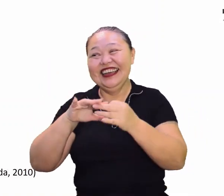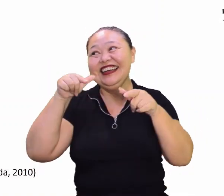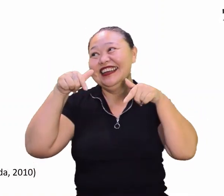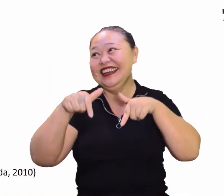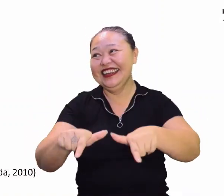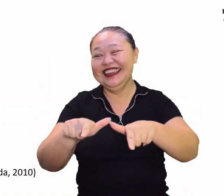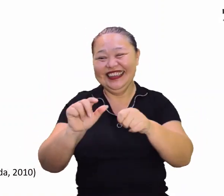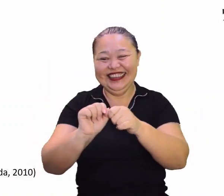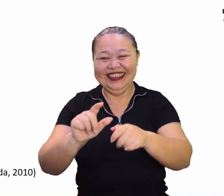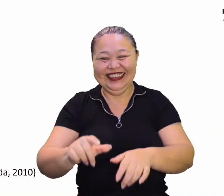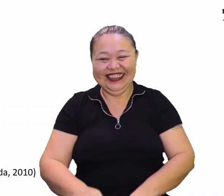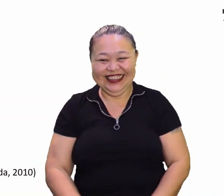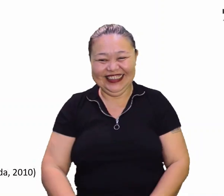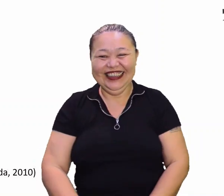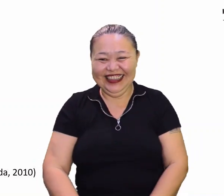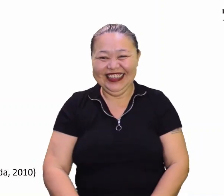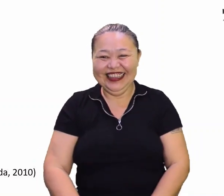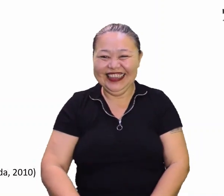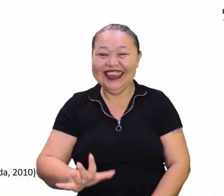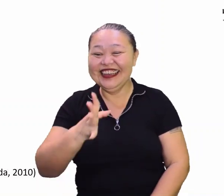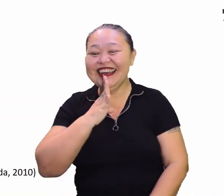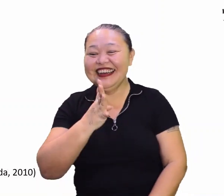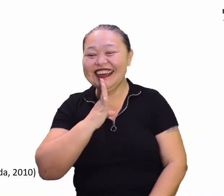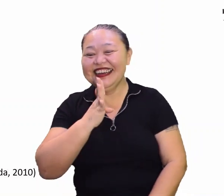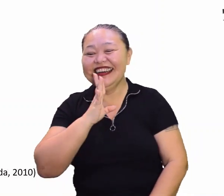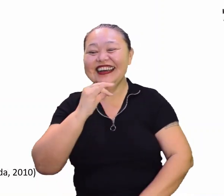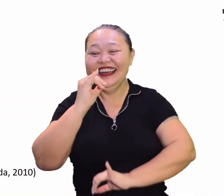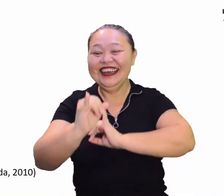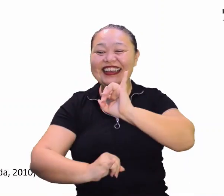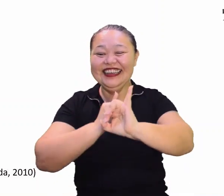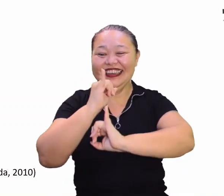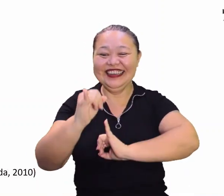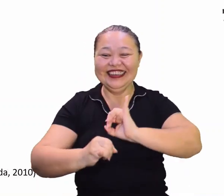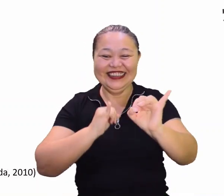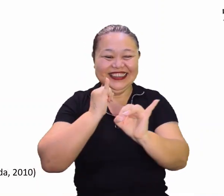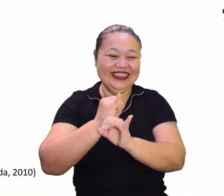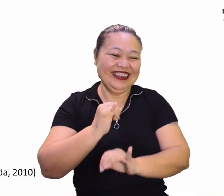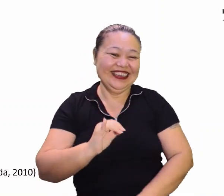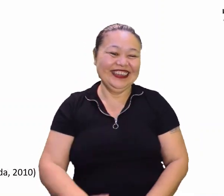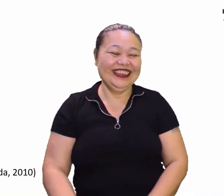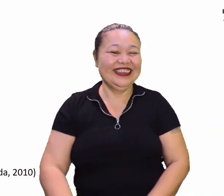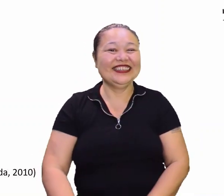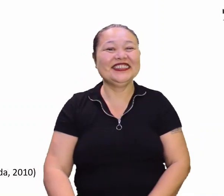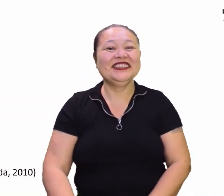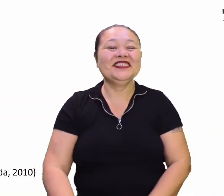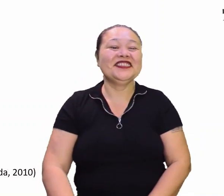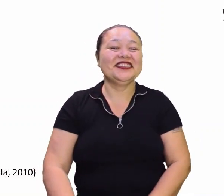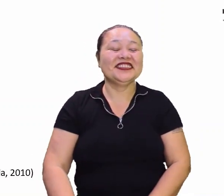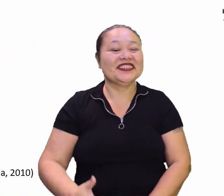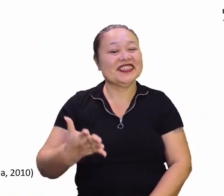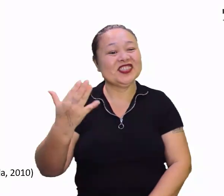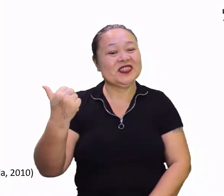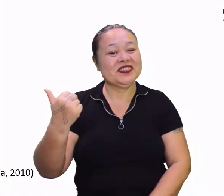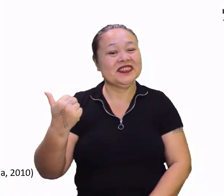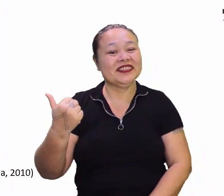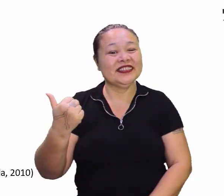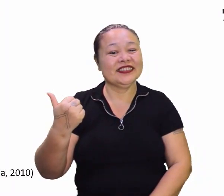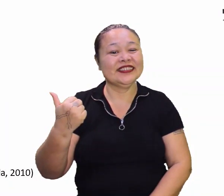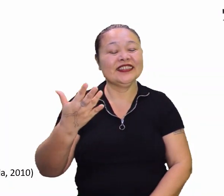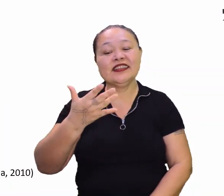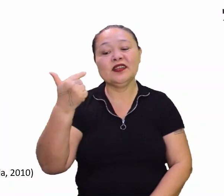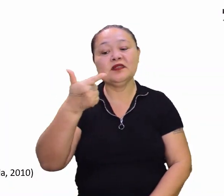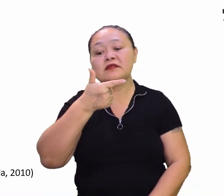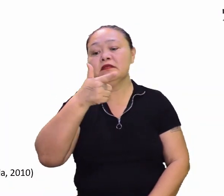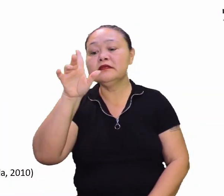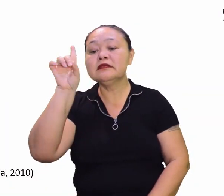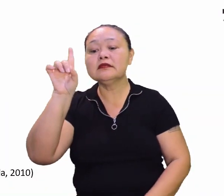videocassete não. Mas conheçam aí na internet, no Google. Beleza, vamos lá. Vamos lá.